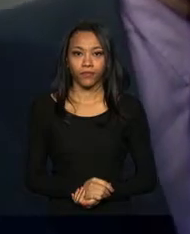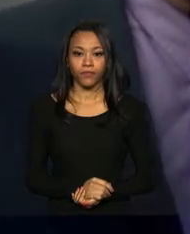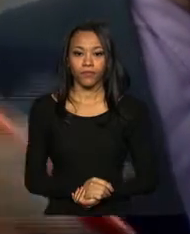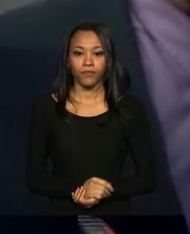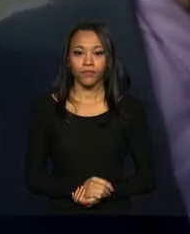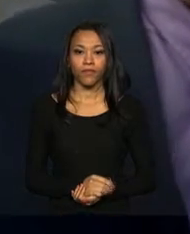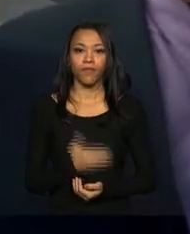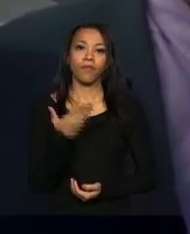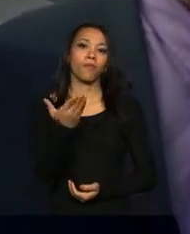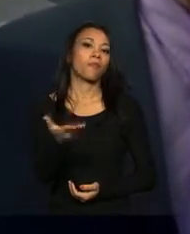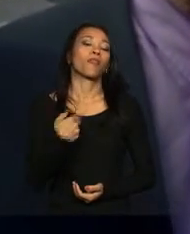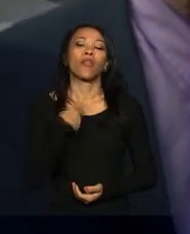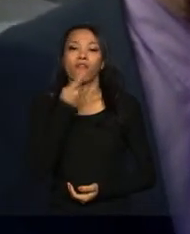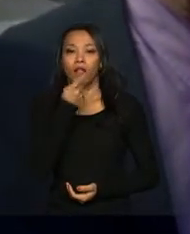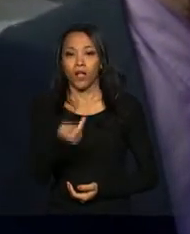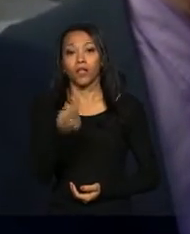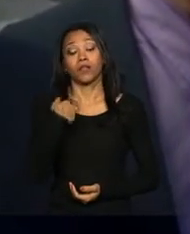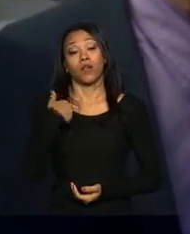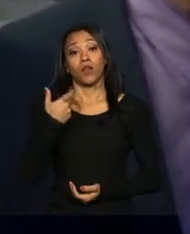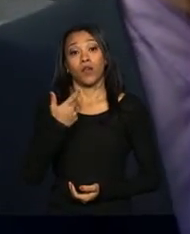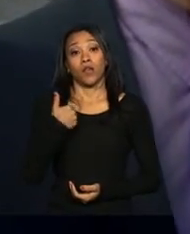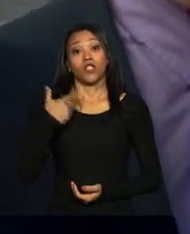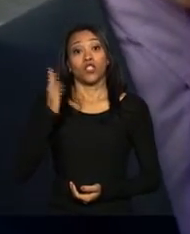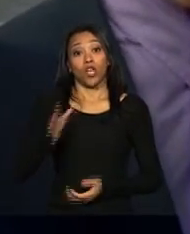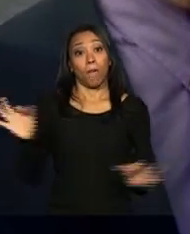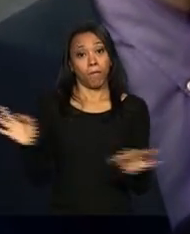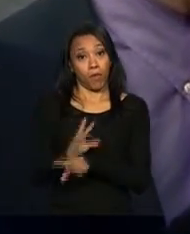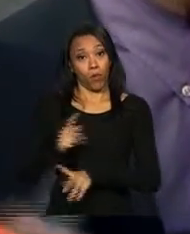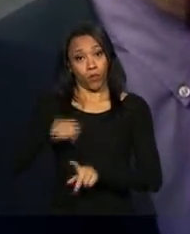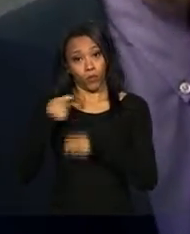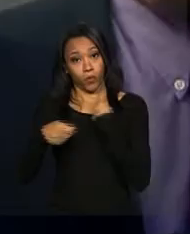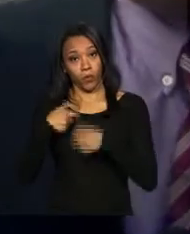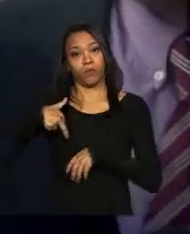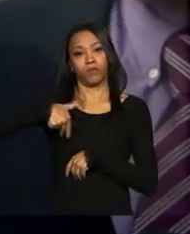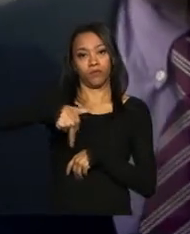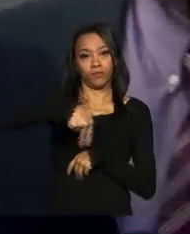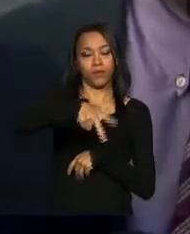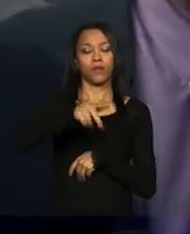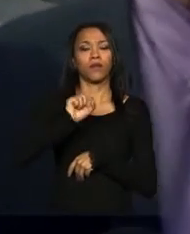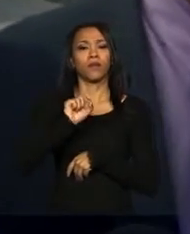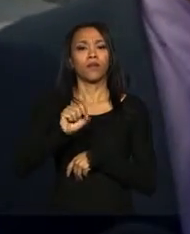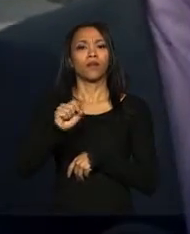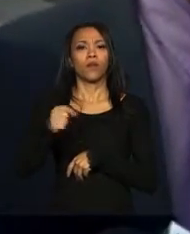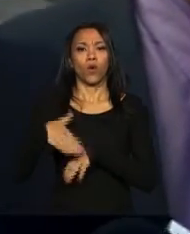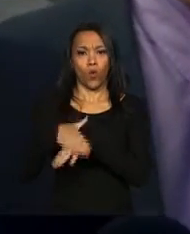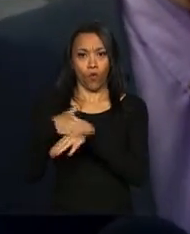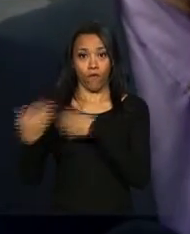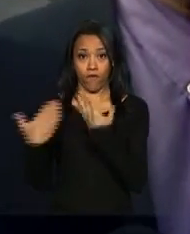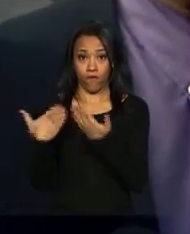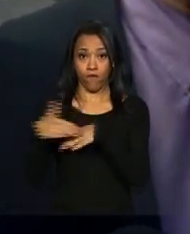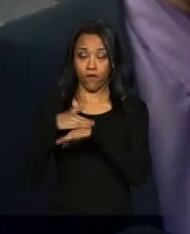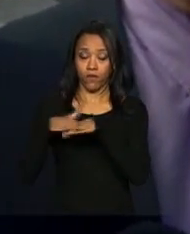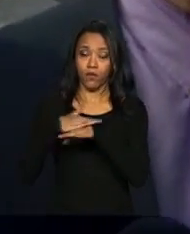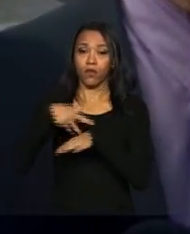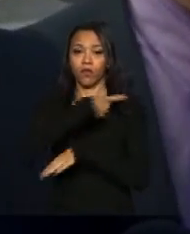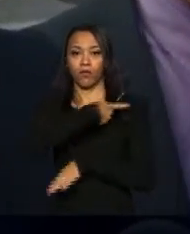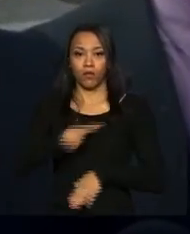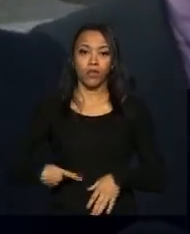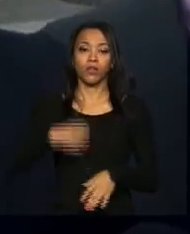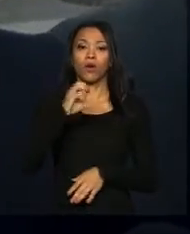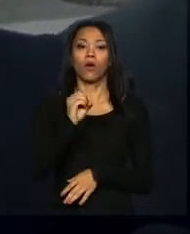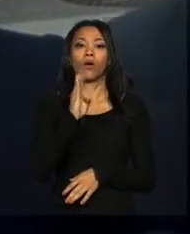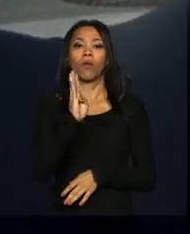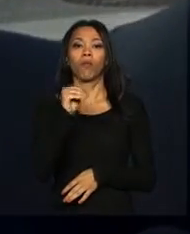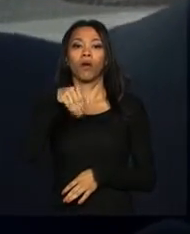A presidenta acabou de voltar da Casa Branca, num jantar privado com o presidente Obama e as delegações,